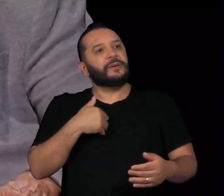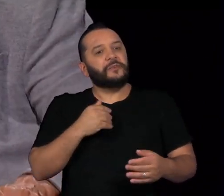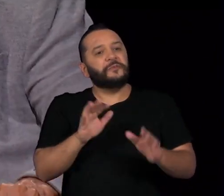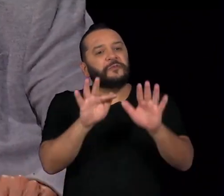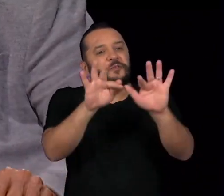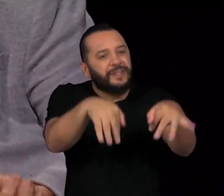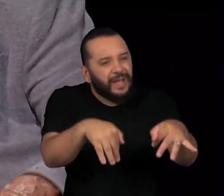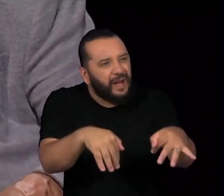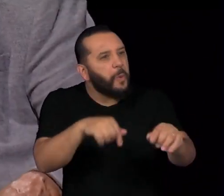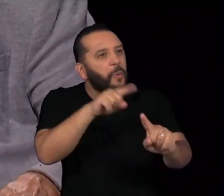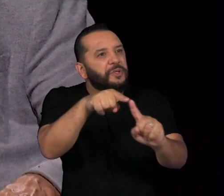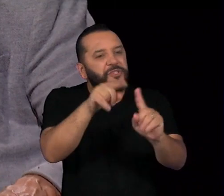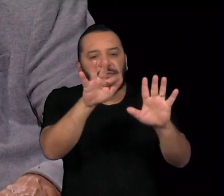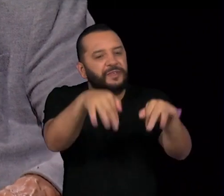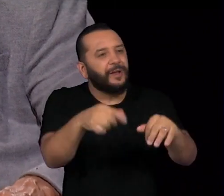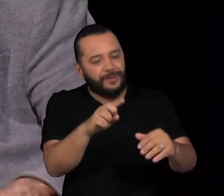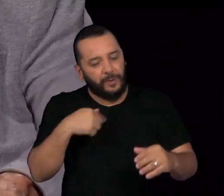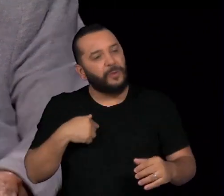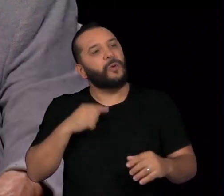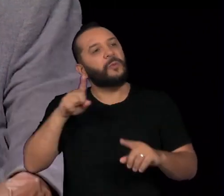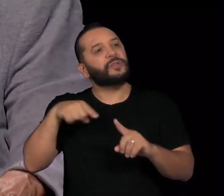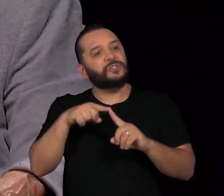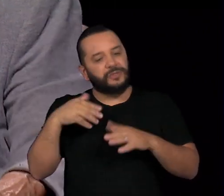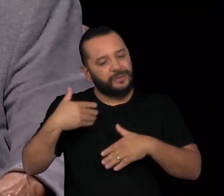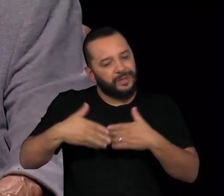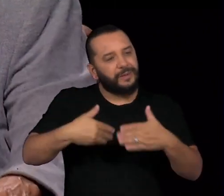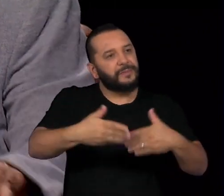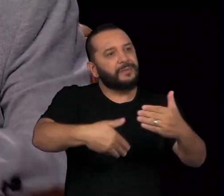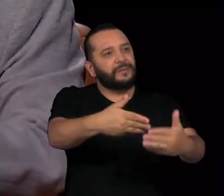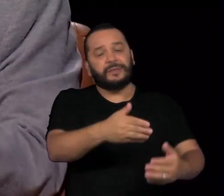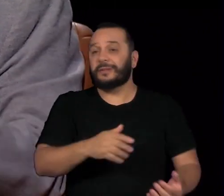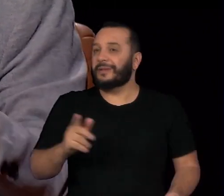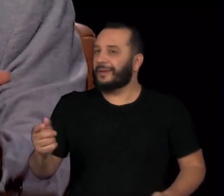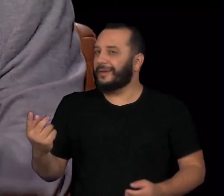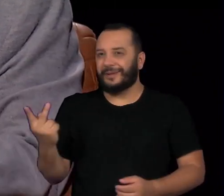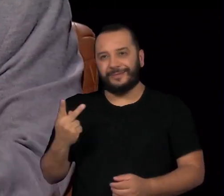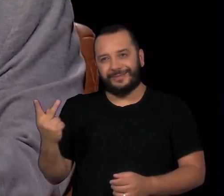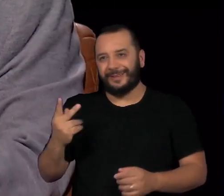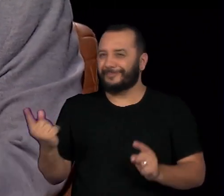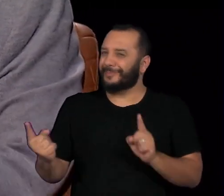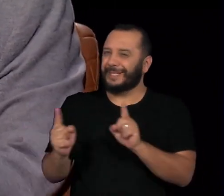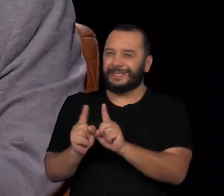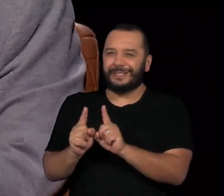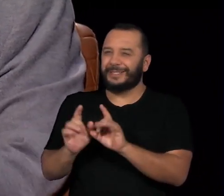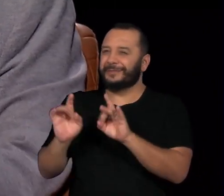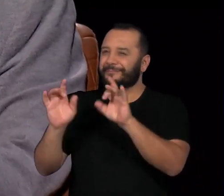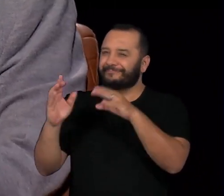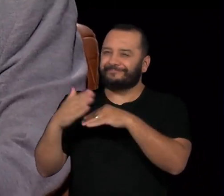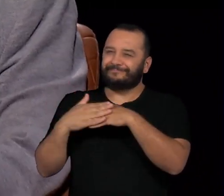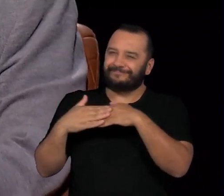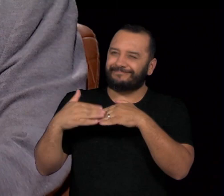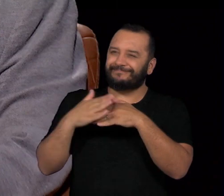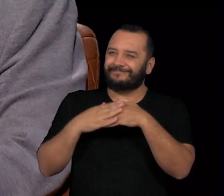Rosane se dá uma parceria muito rica não é porque além da nosso nosso encontro afetivo a